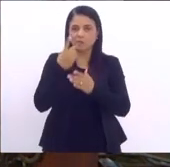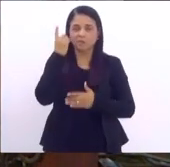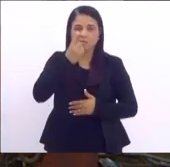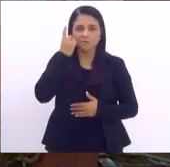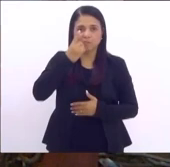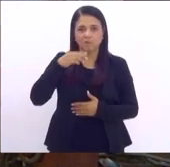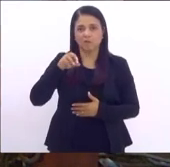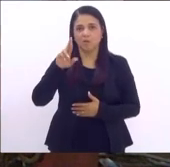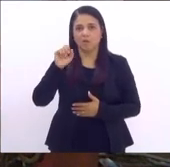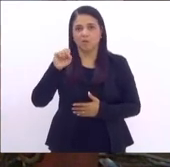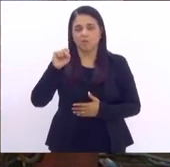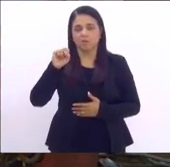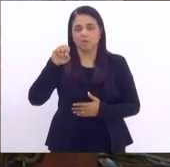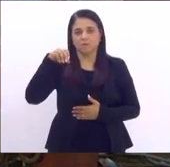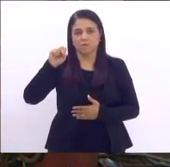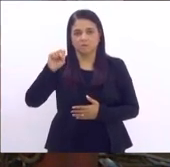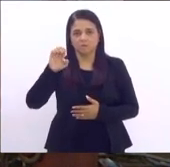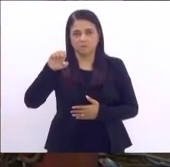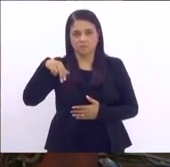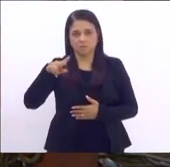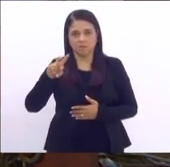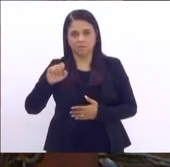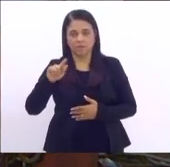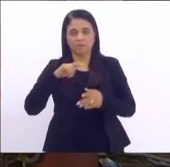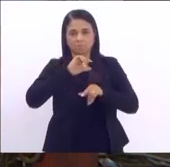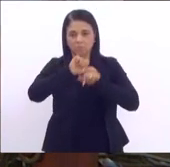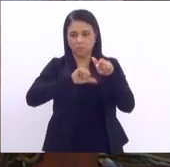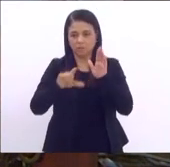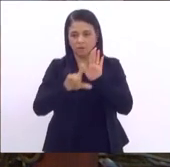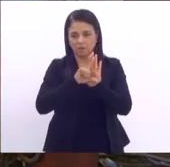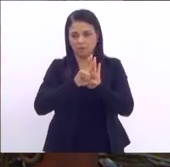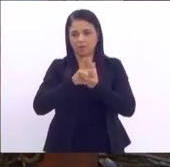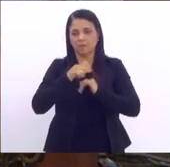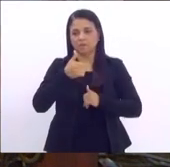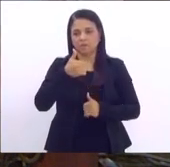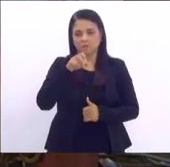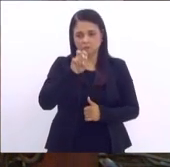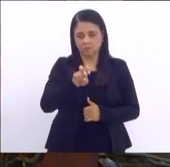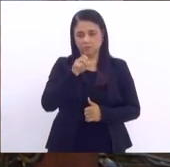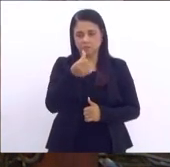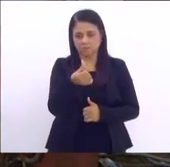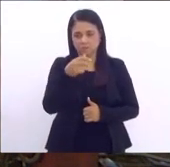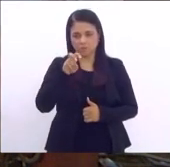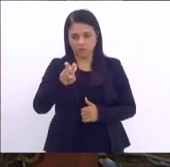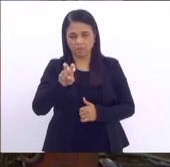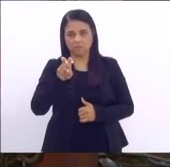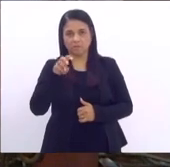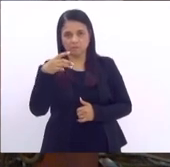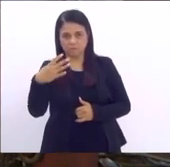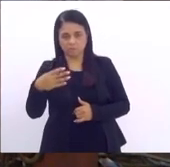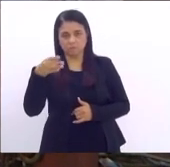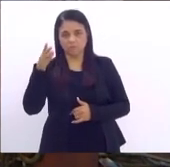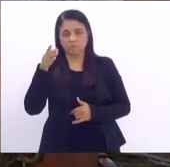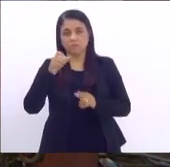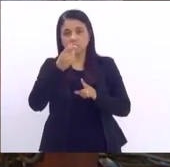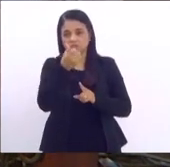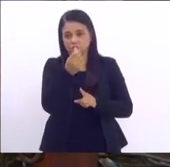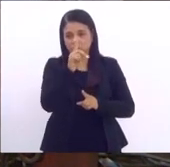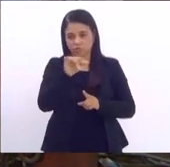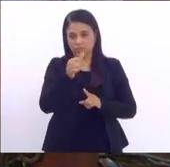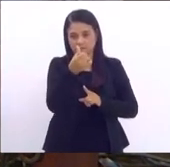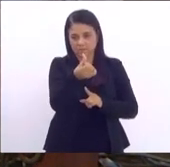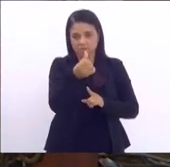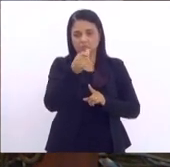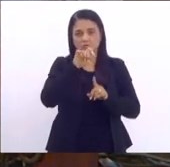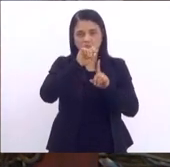que altera a lei número 5.645, de 6 de janeiro de 2010, para incluir no calendário oficial do Estado do Rio de